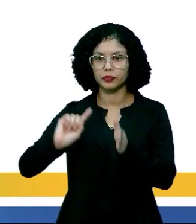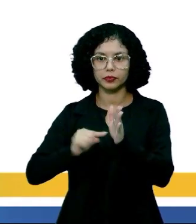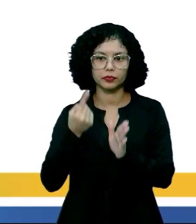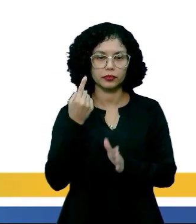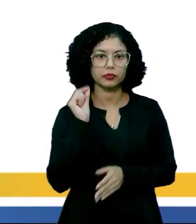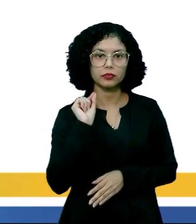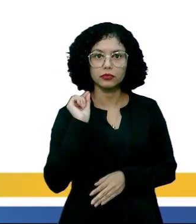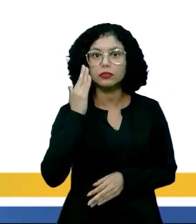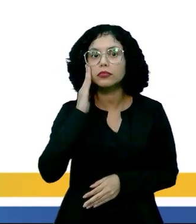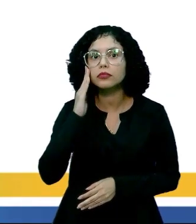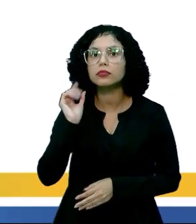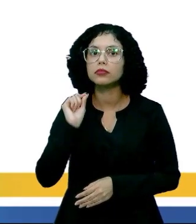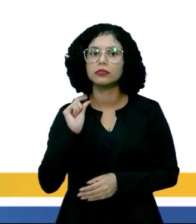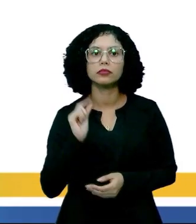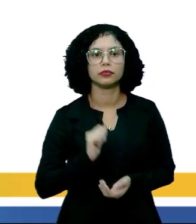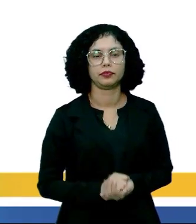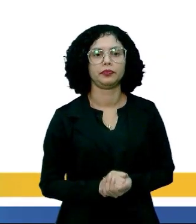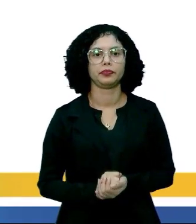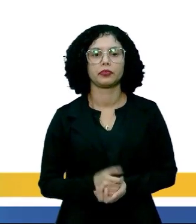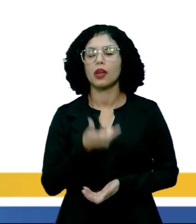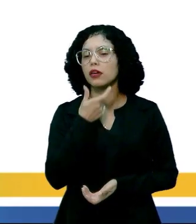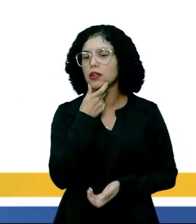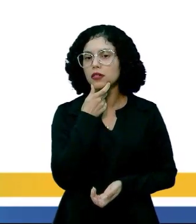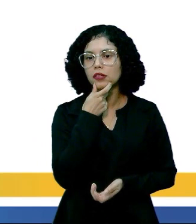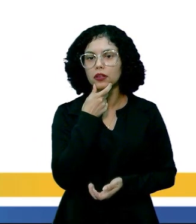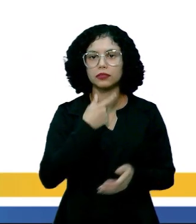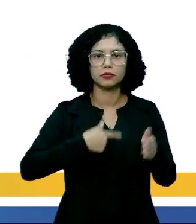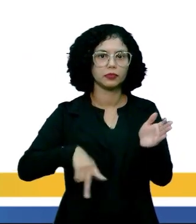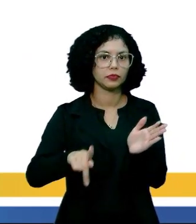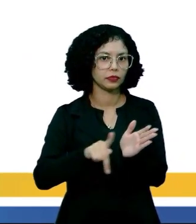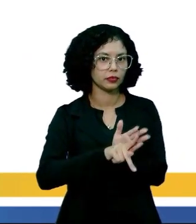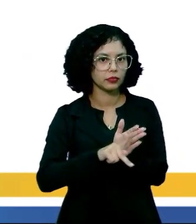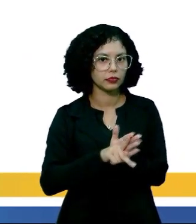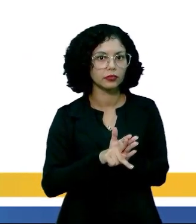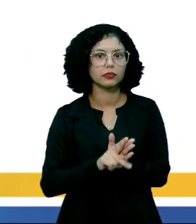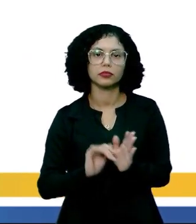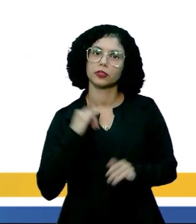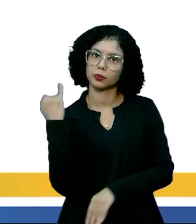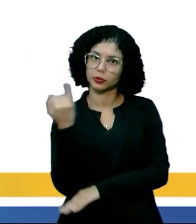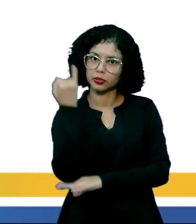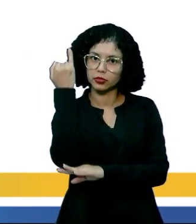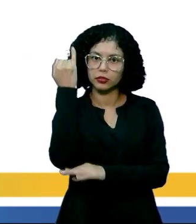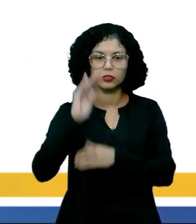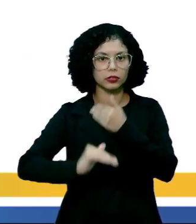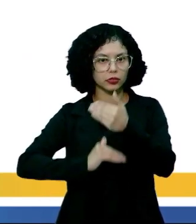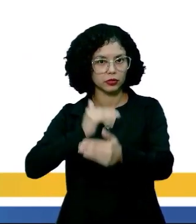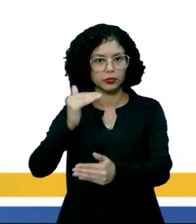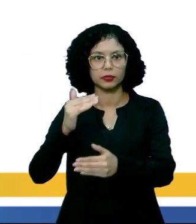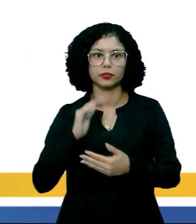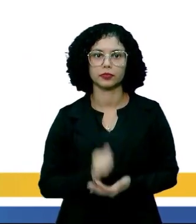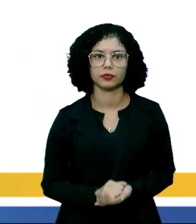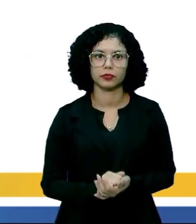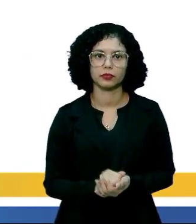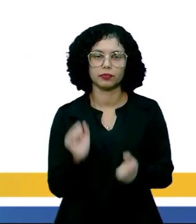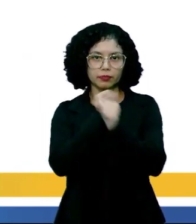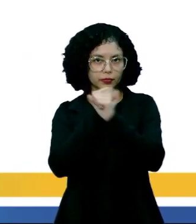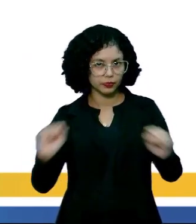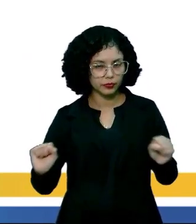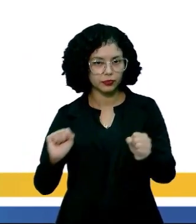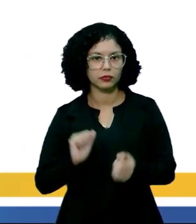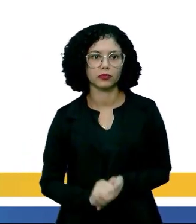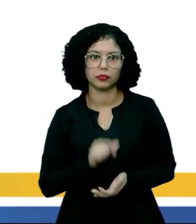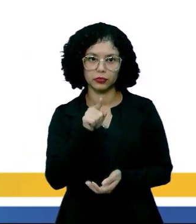Primeiramente, a gente tem que entender que a Inglaterra teve um papel crucial, importantíssimo nesse processo de